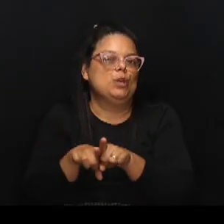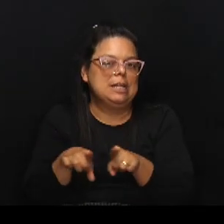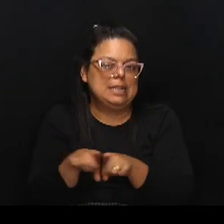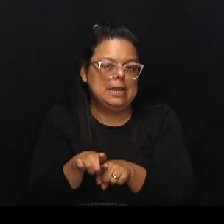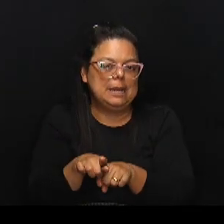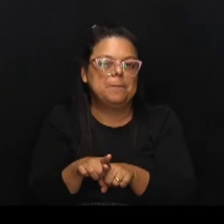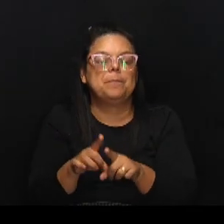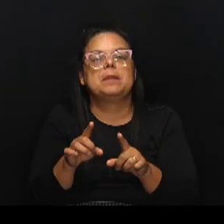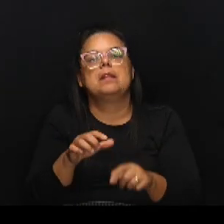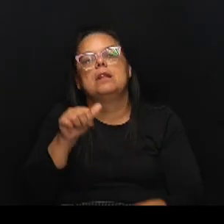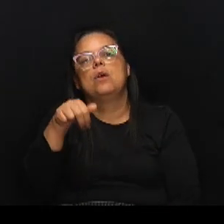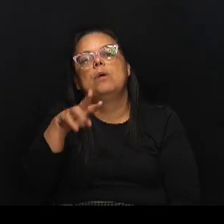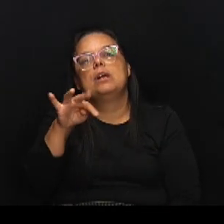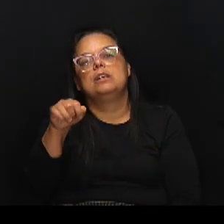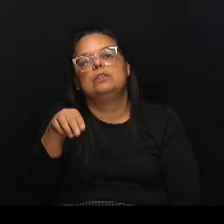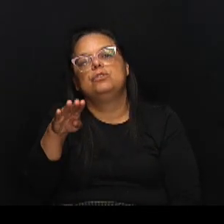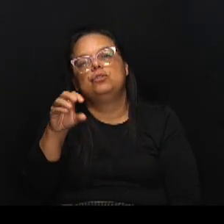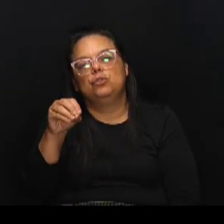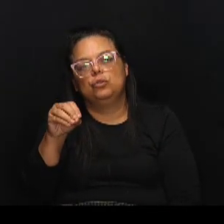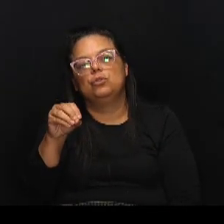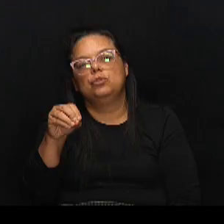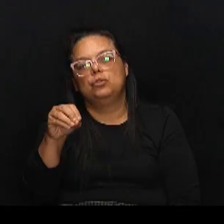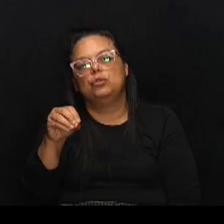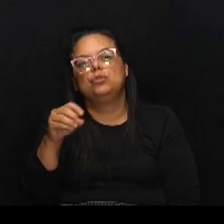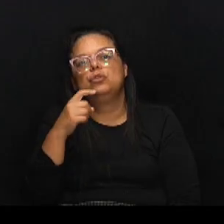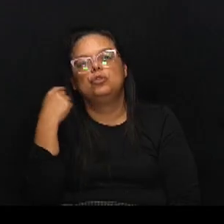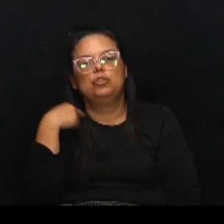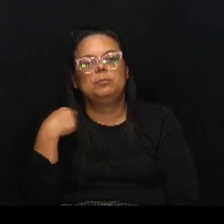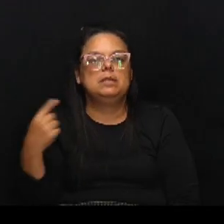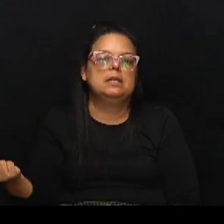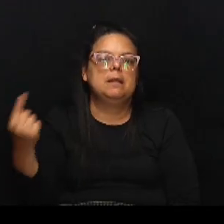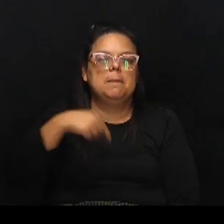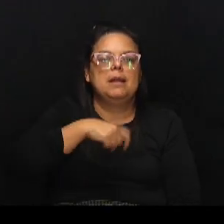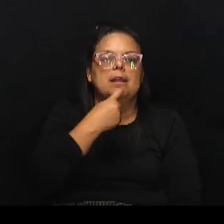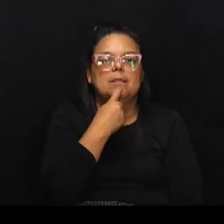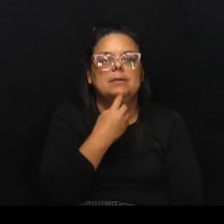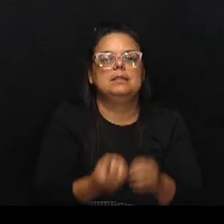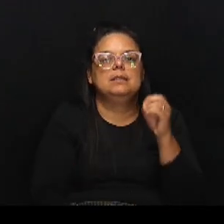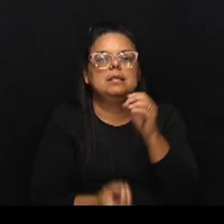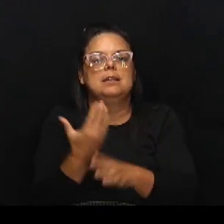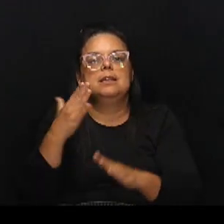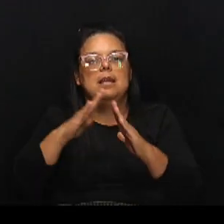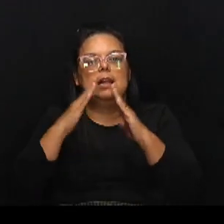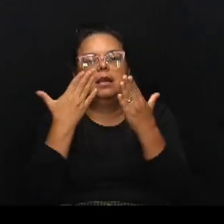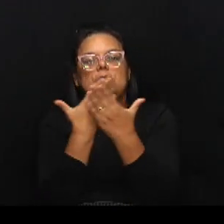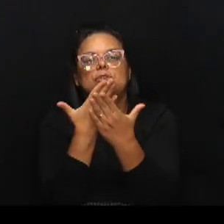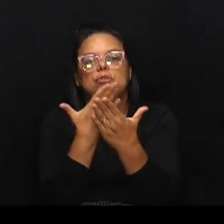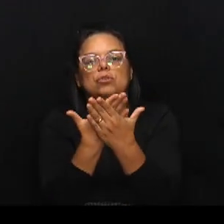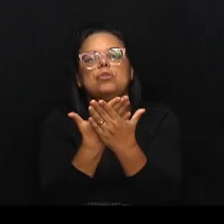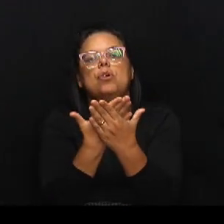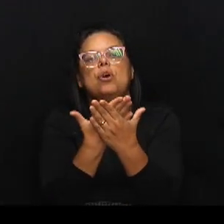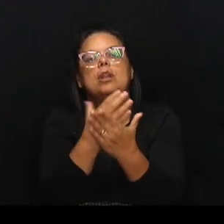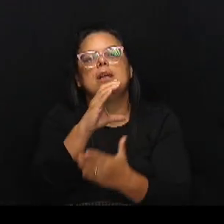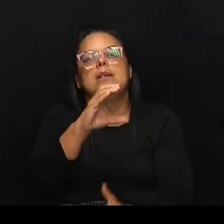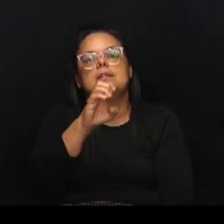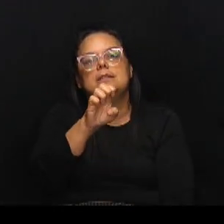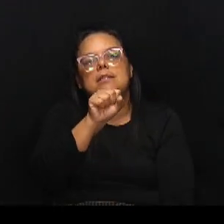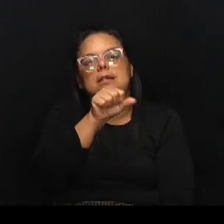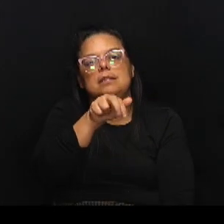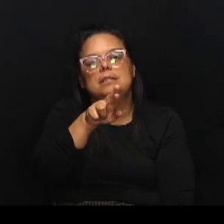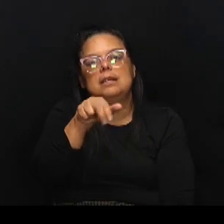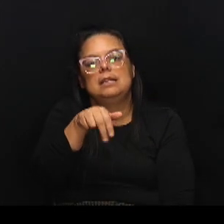aí o Antônio Cesarino vem de Paracatu para Campinas e funda a escola dele, do Antônio Cesarino. E as irmãs